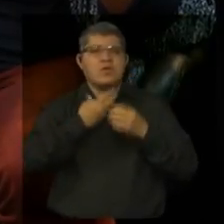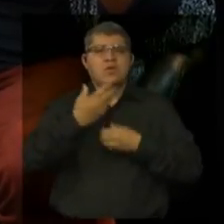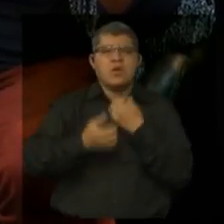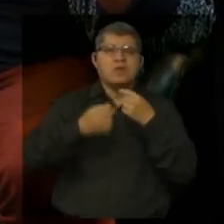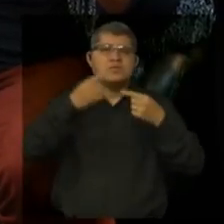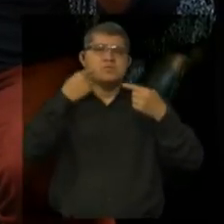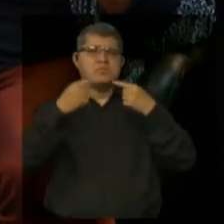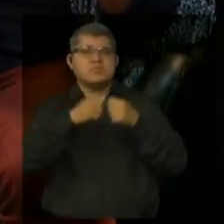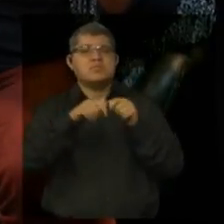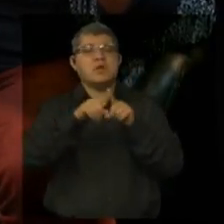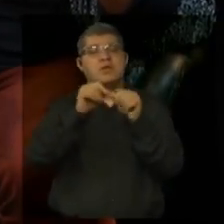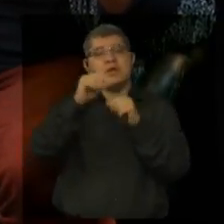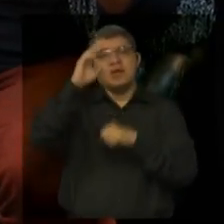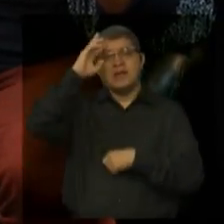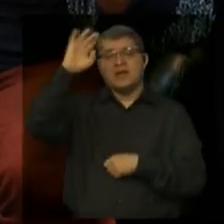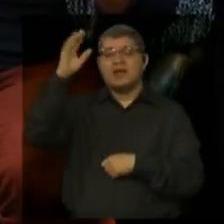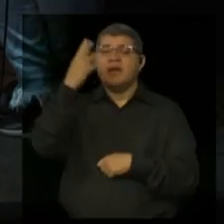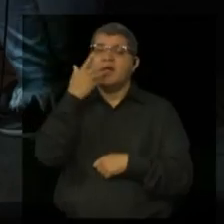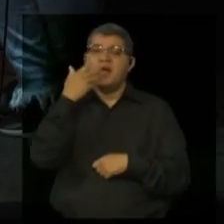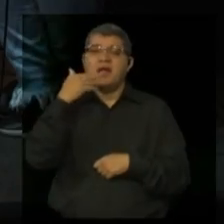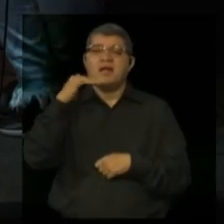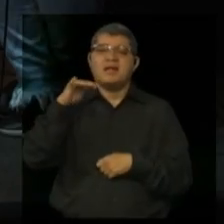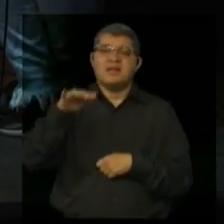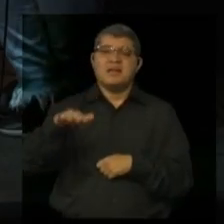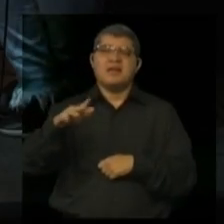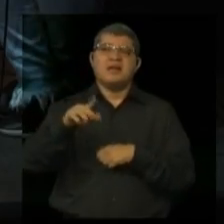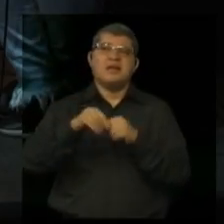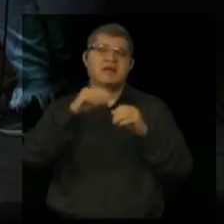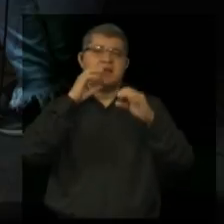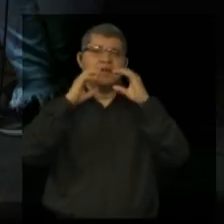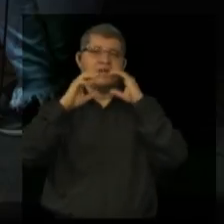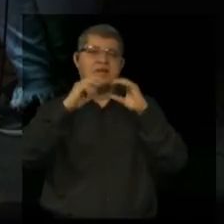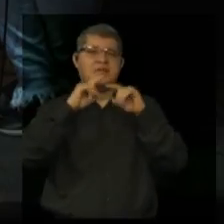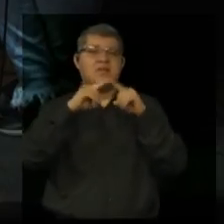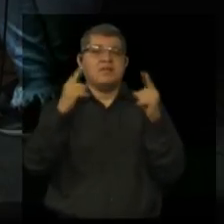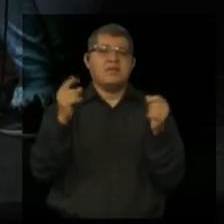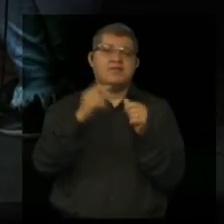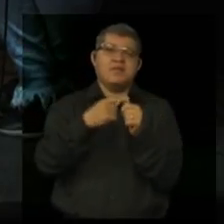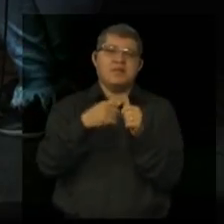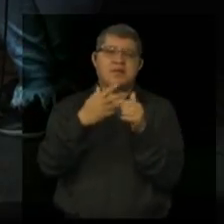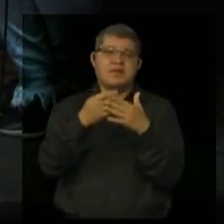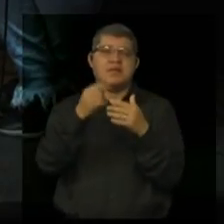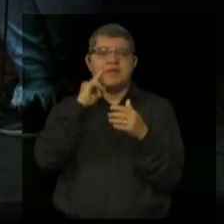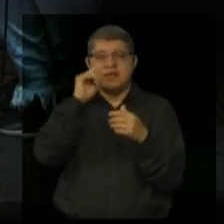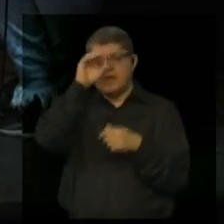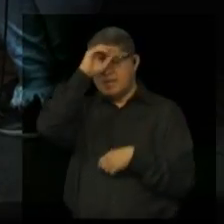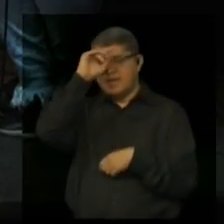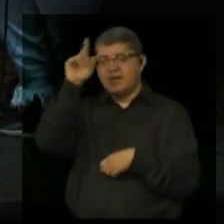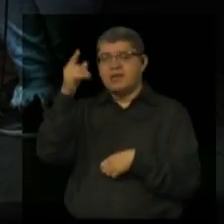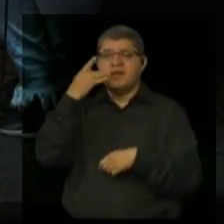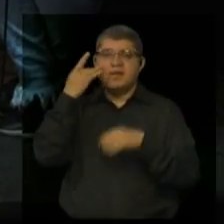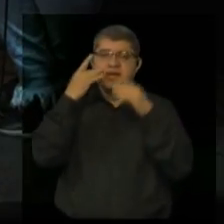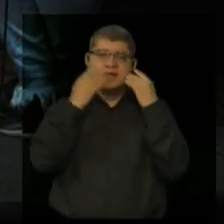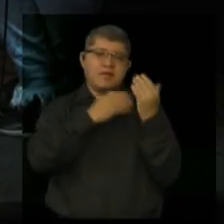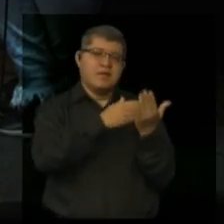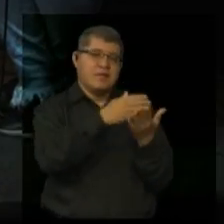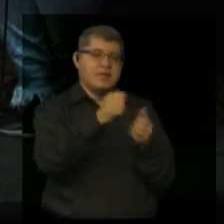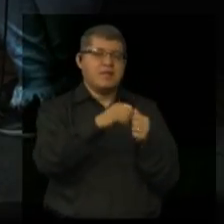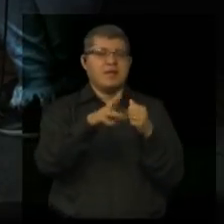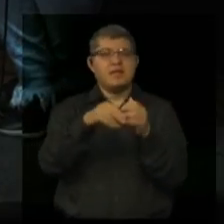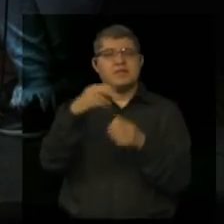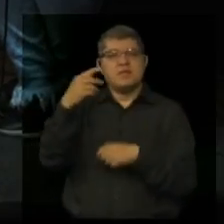da música, né? E era um sonho de criança cantar. Mas primeiro eu enveredei pelo teatro, pela